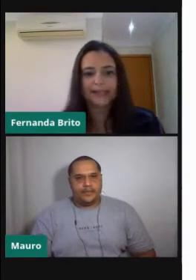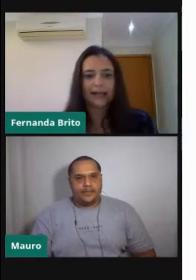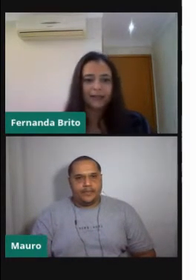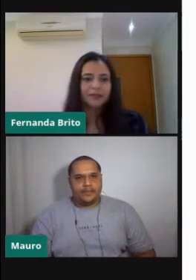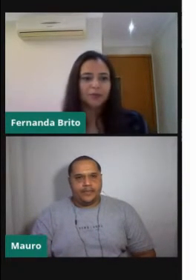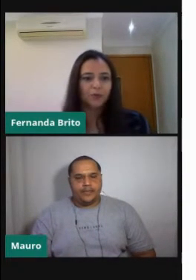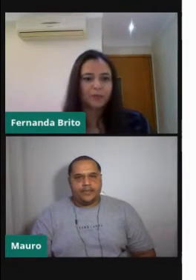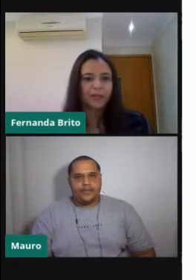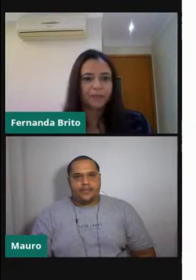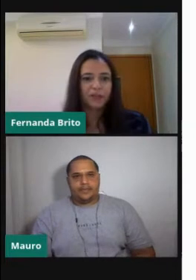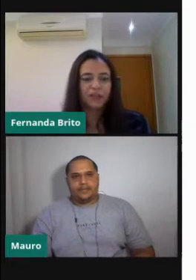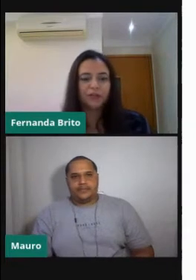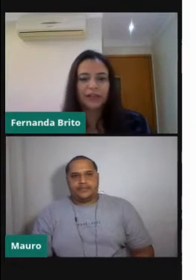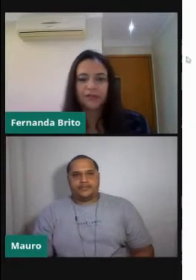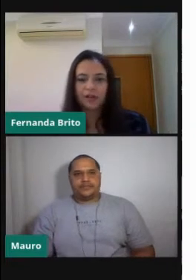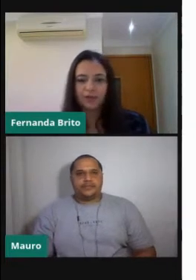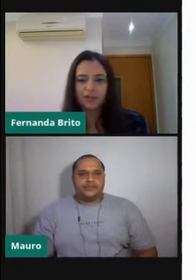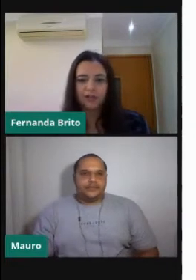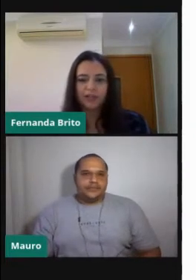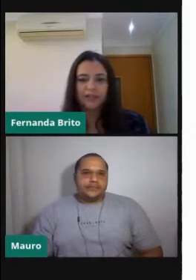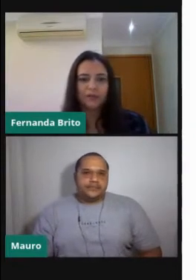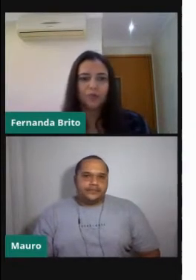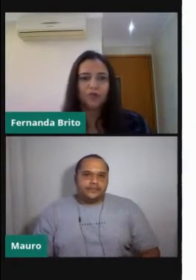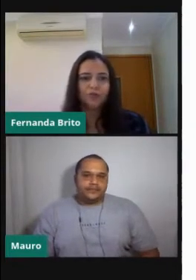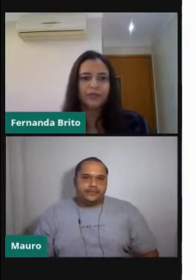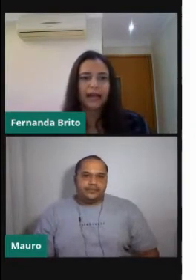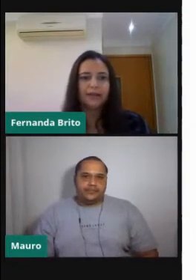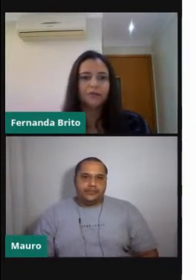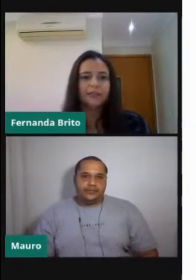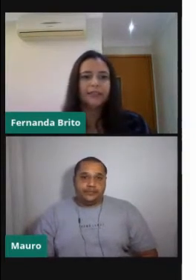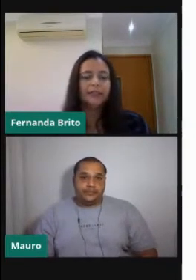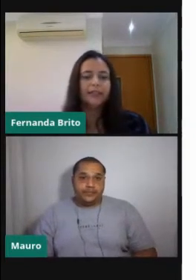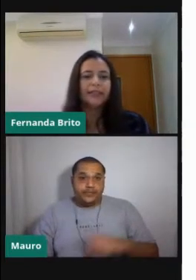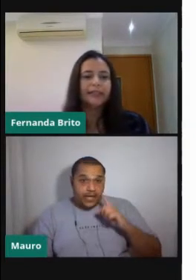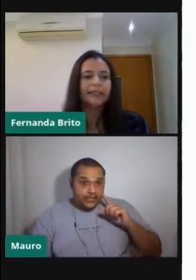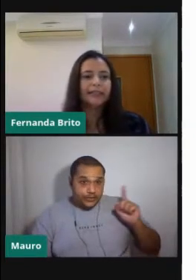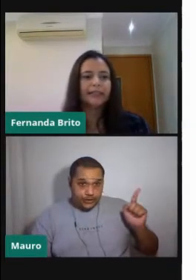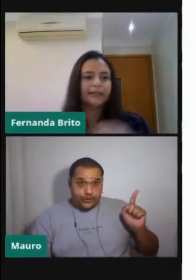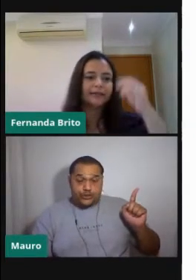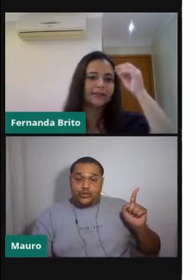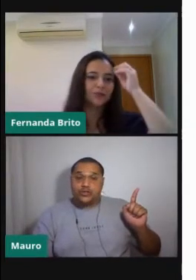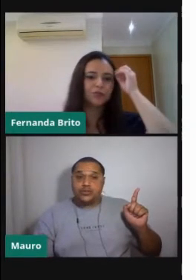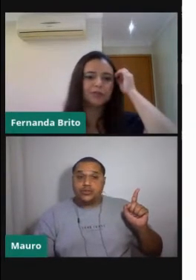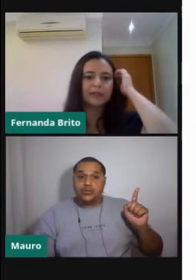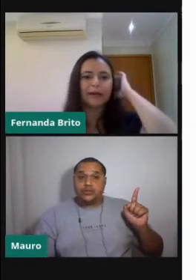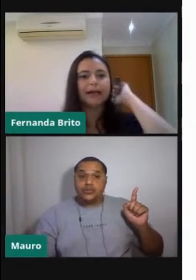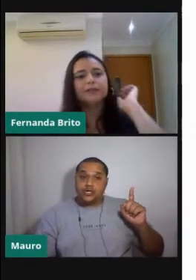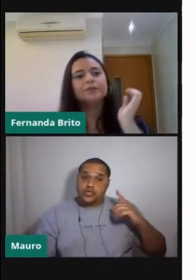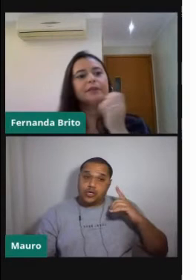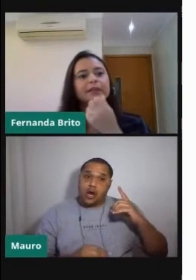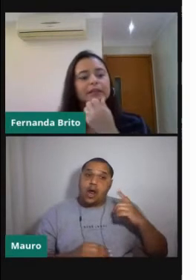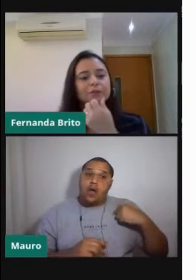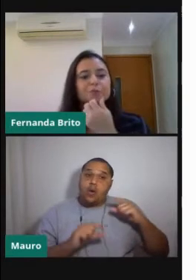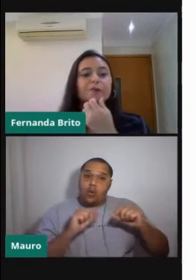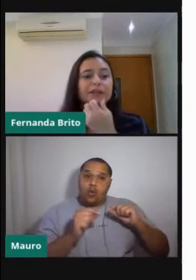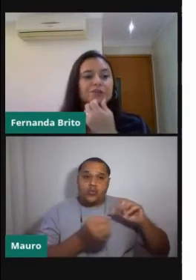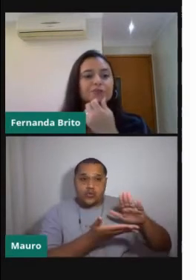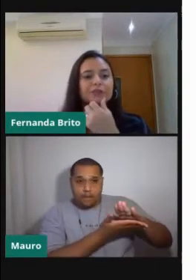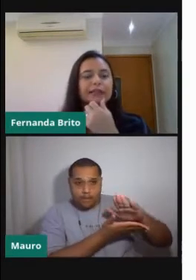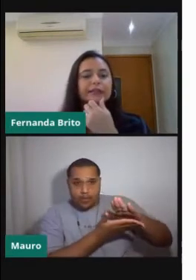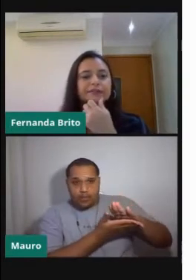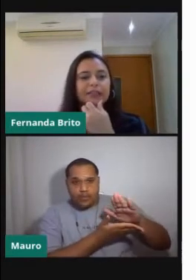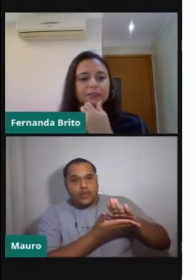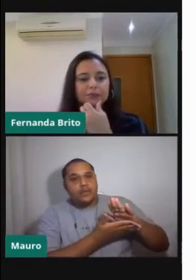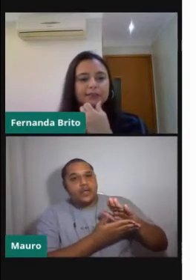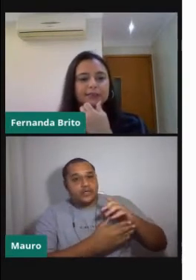então, vou passar aqui um pouco mais rapidinho, né? Só mostrando aqui esse último dado, né? Esse último trabalho, que é o